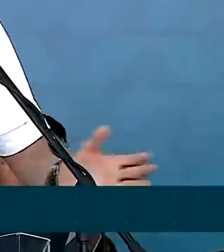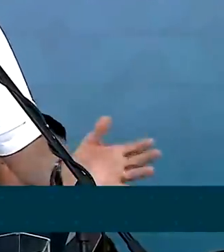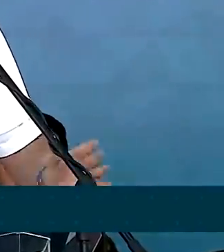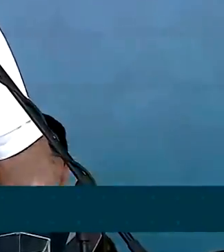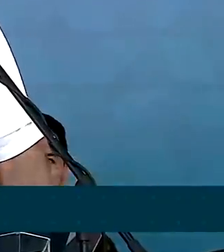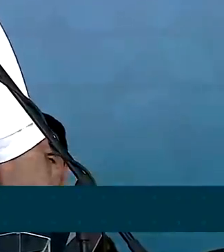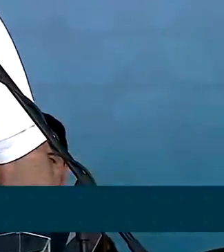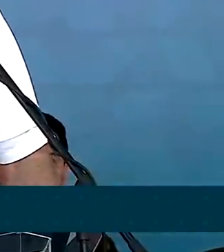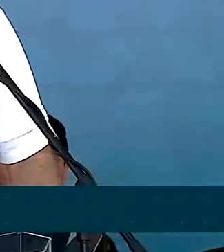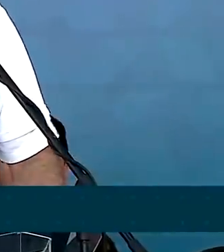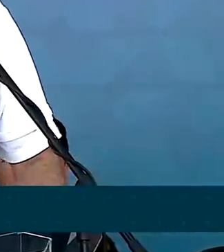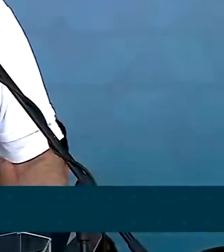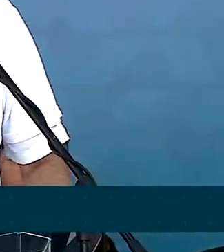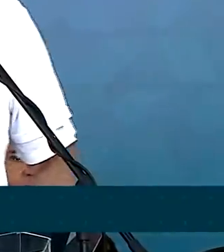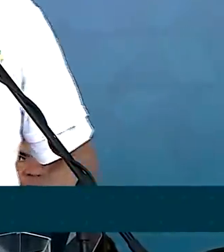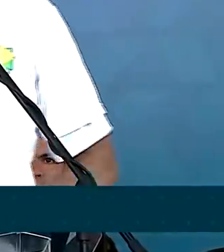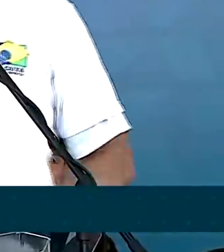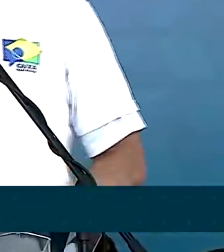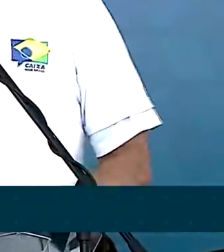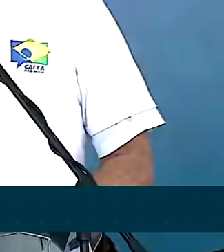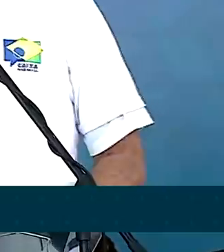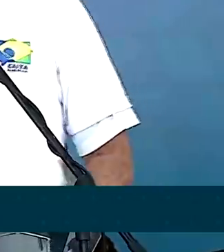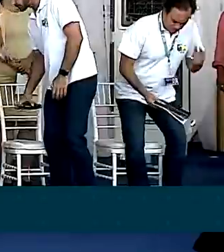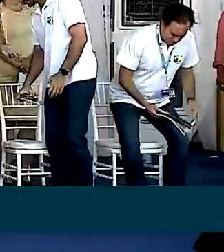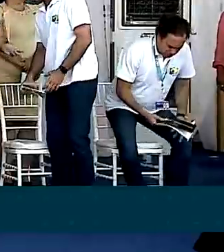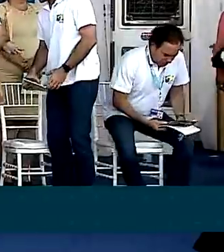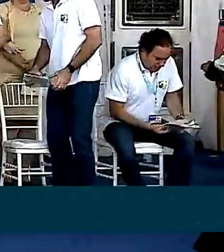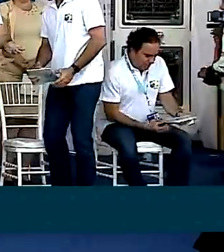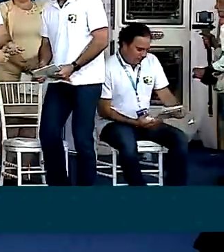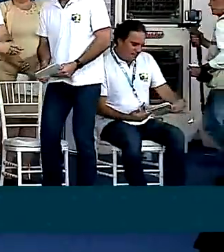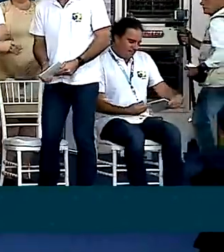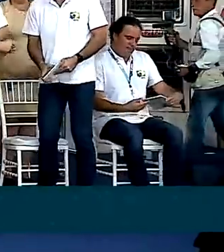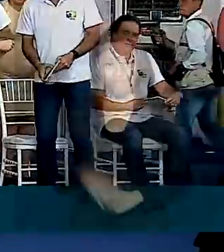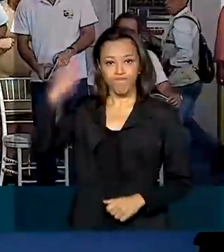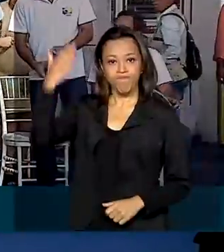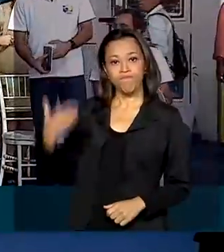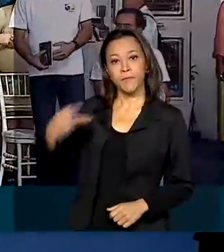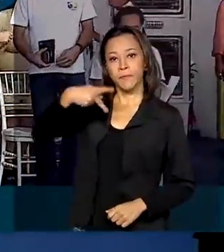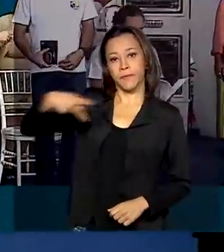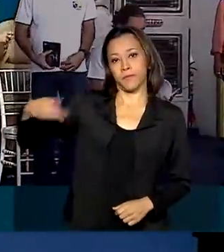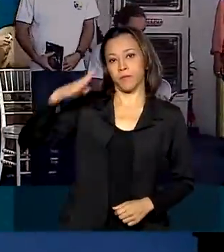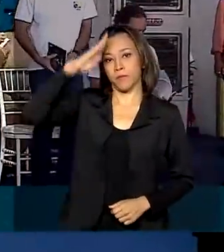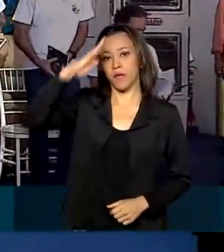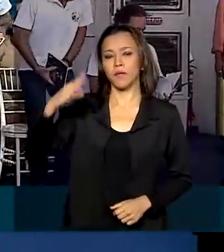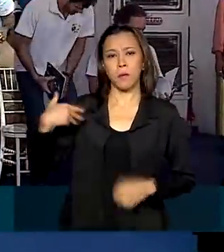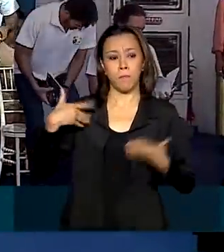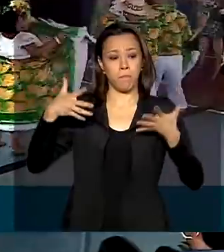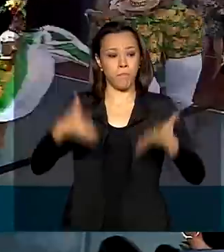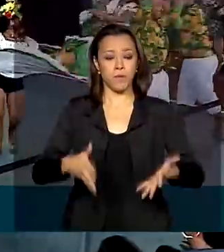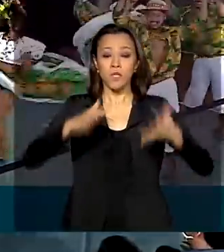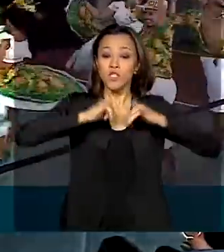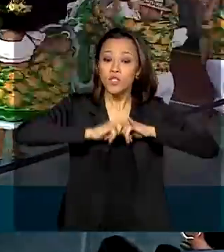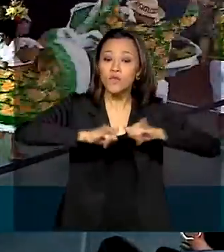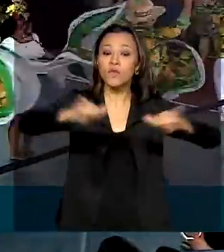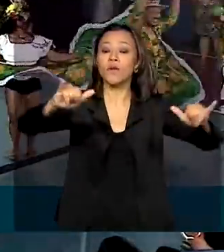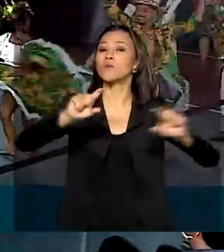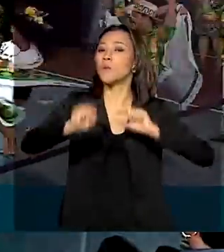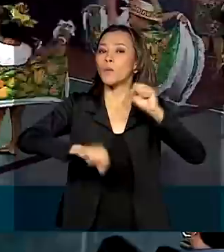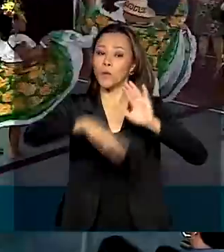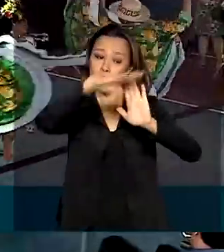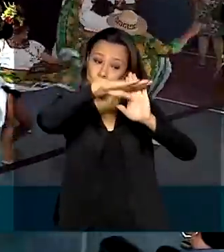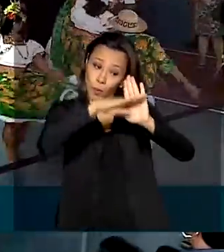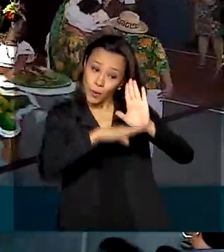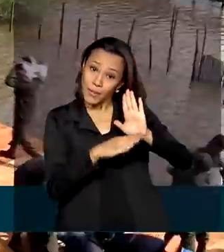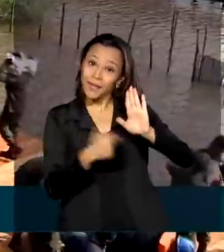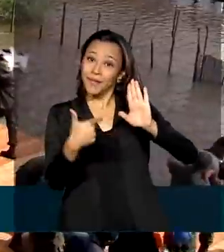de mais uma família do auxílio emergencial. Bolsonaro ainda participou da divulgação das ações do programa Abrace